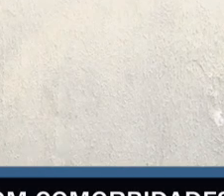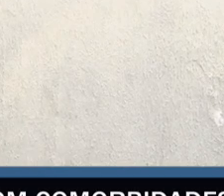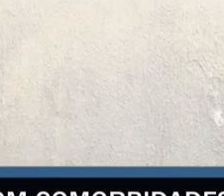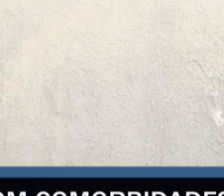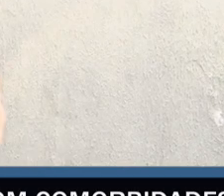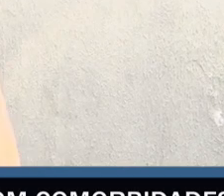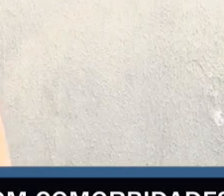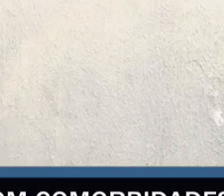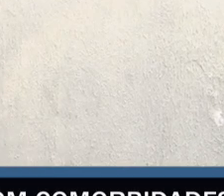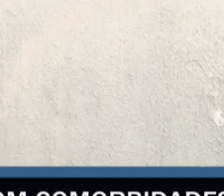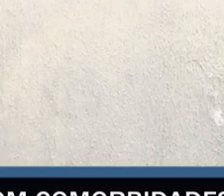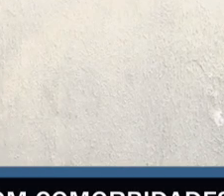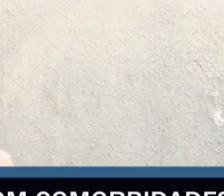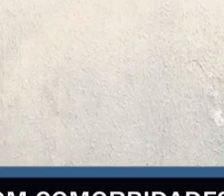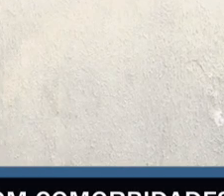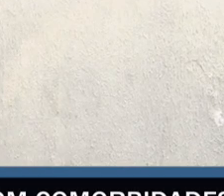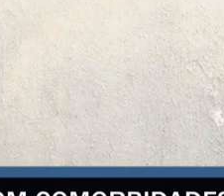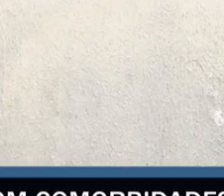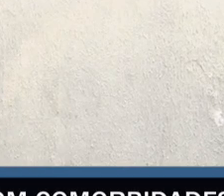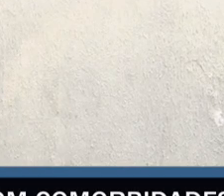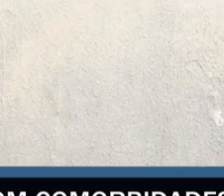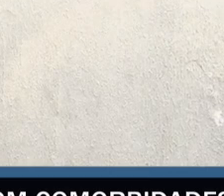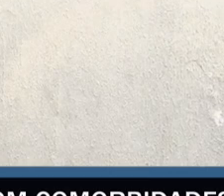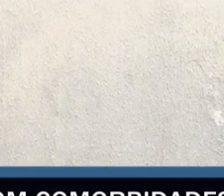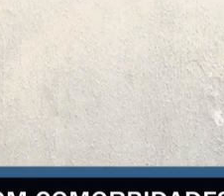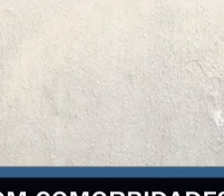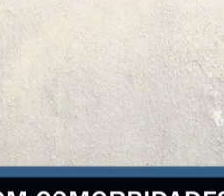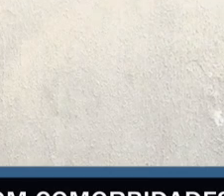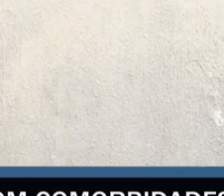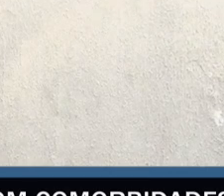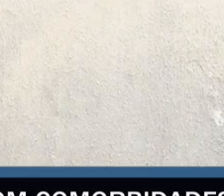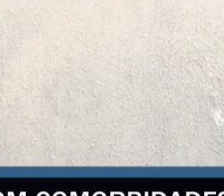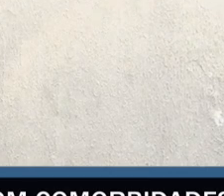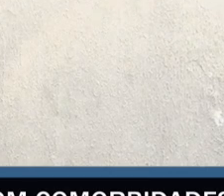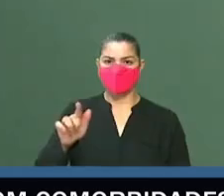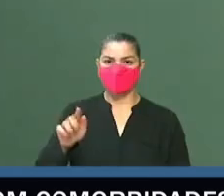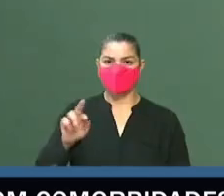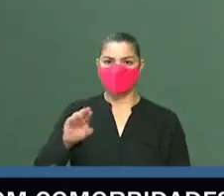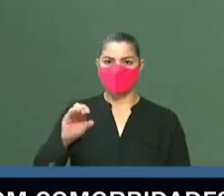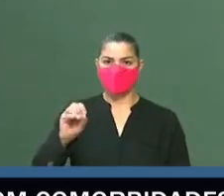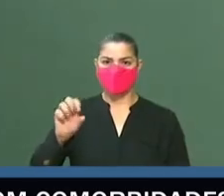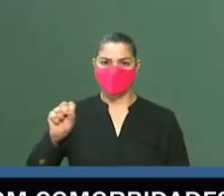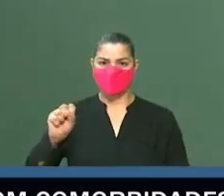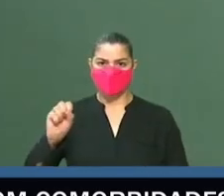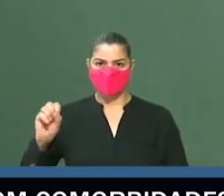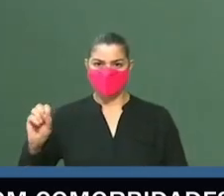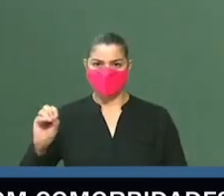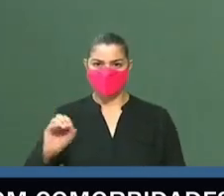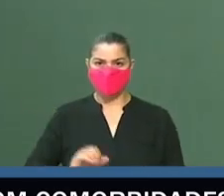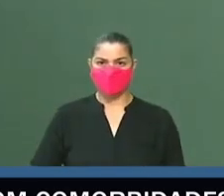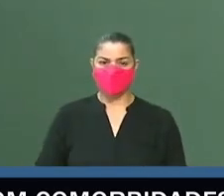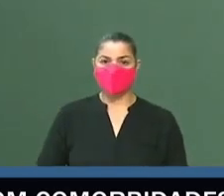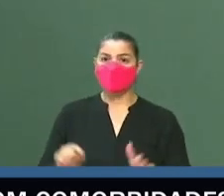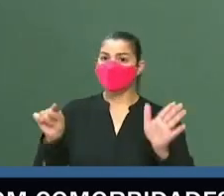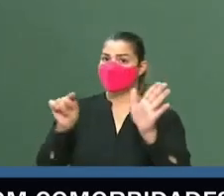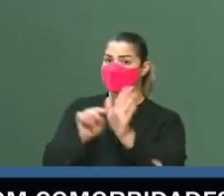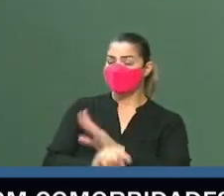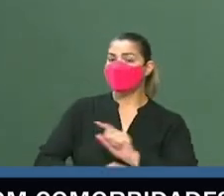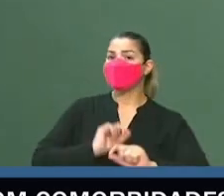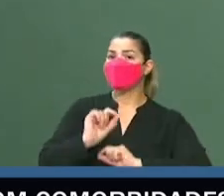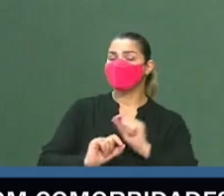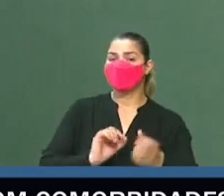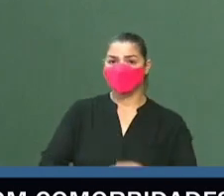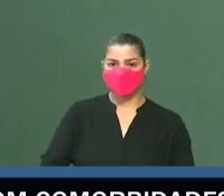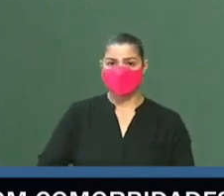que são capazes de driblar o nosso sistema imunológico humano todos os anos nós teremos